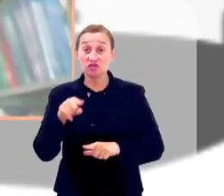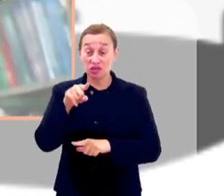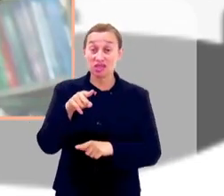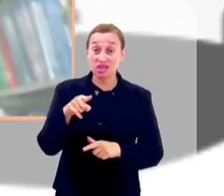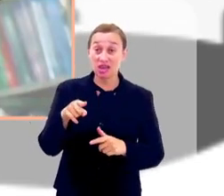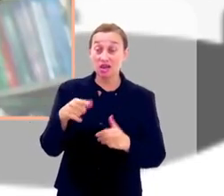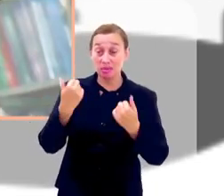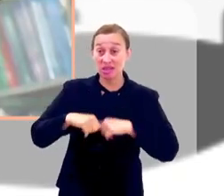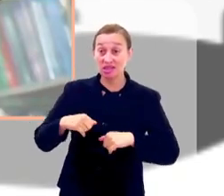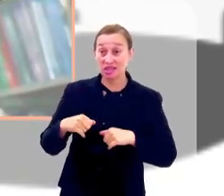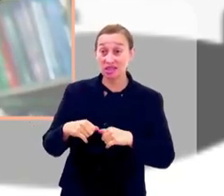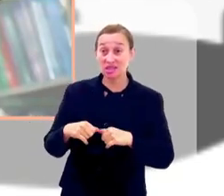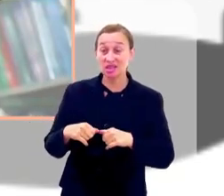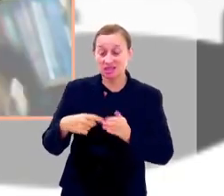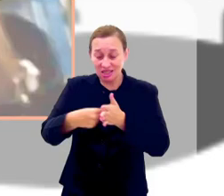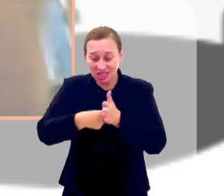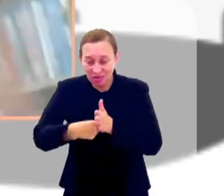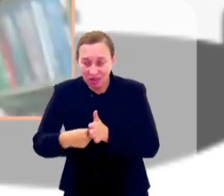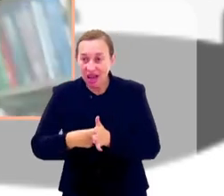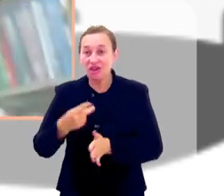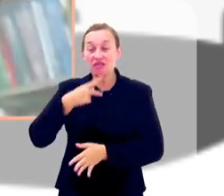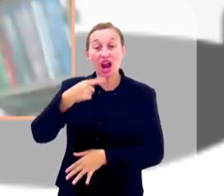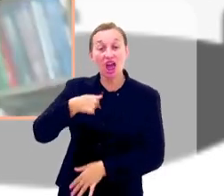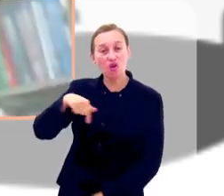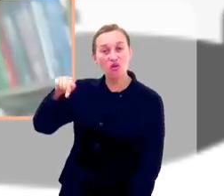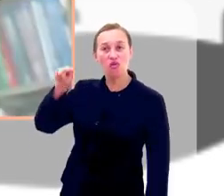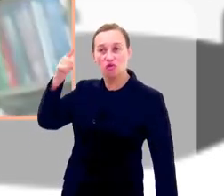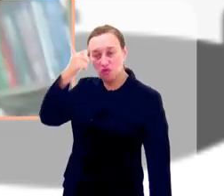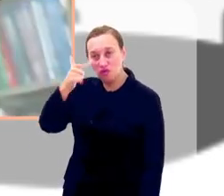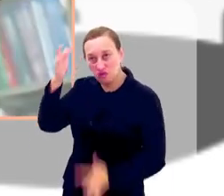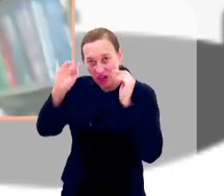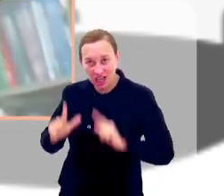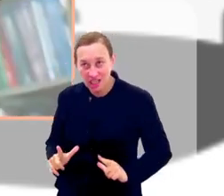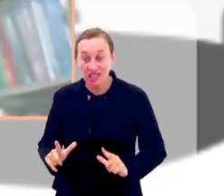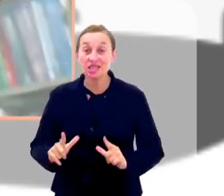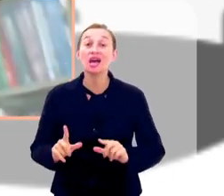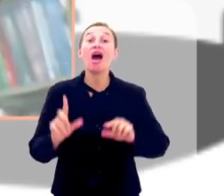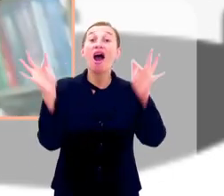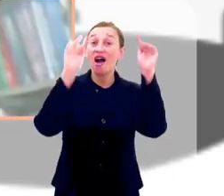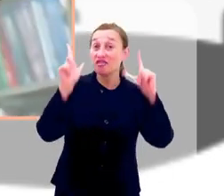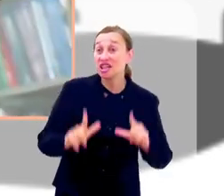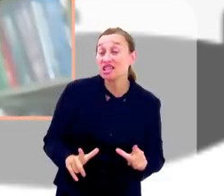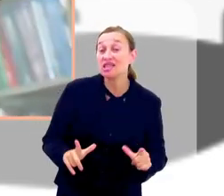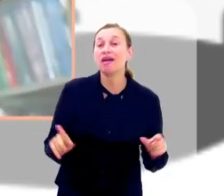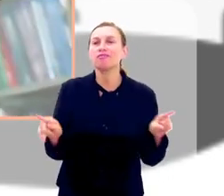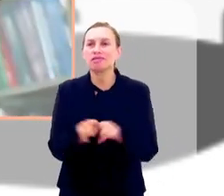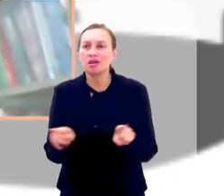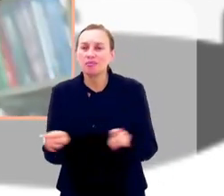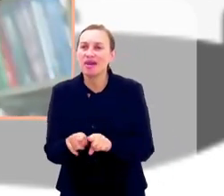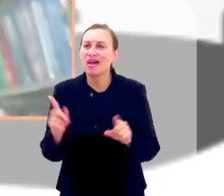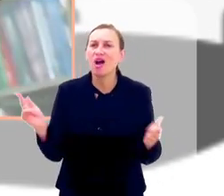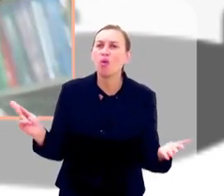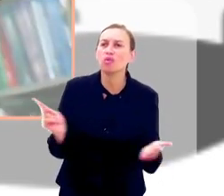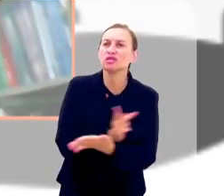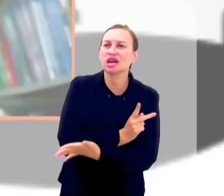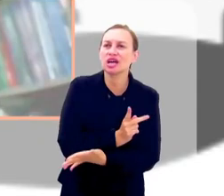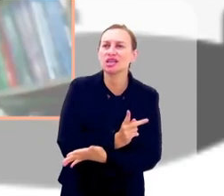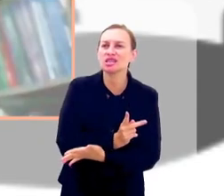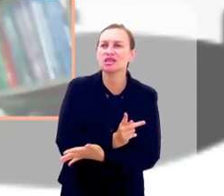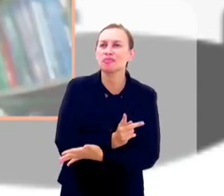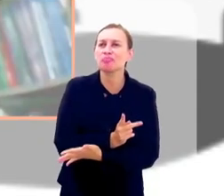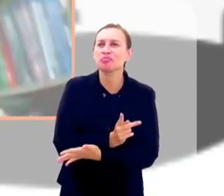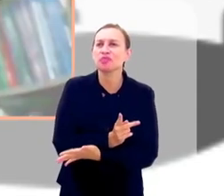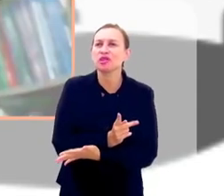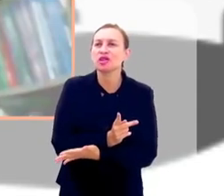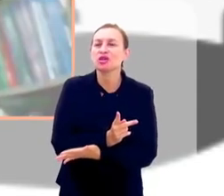recursos e de um jeito diferente de mim, diferente de cada um que nos acompanha aqui. Mas a felicidade, ela também acontece